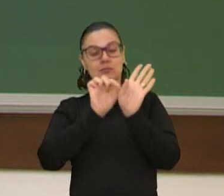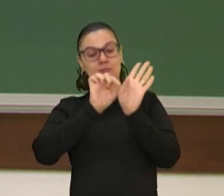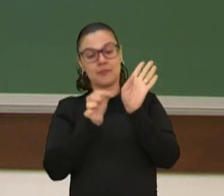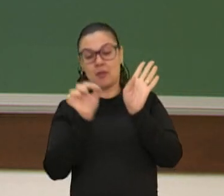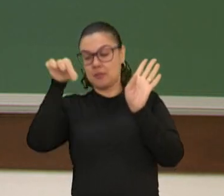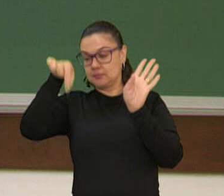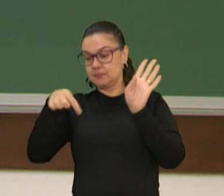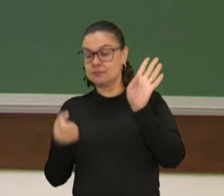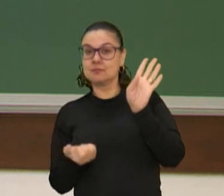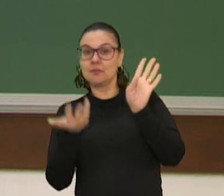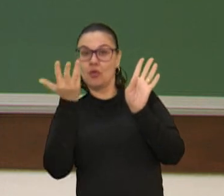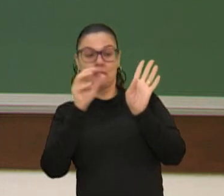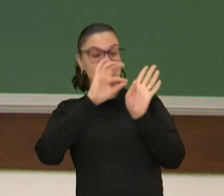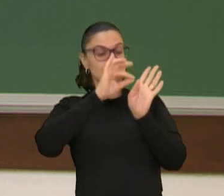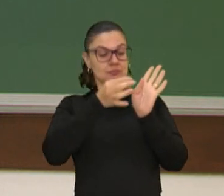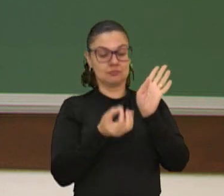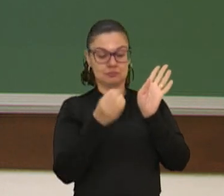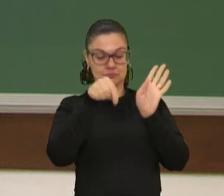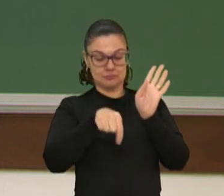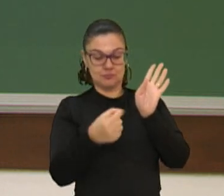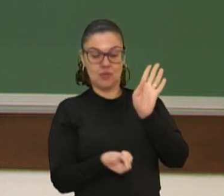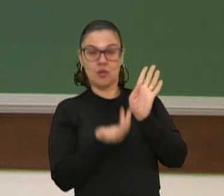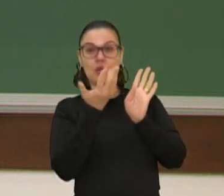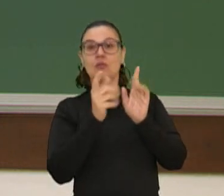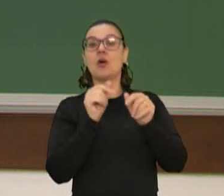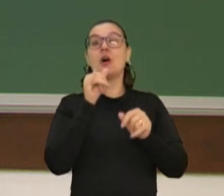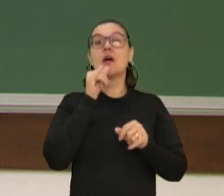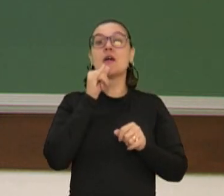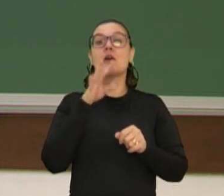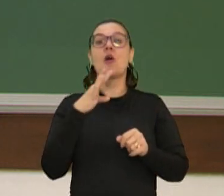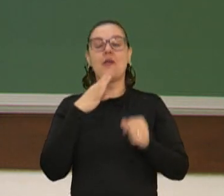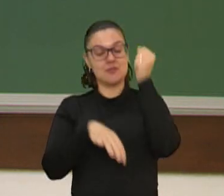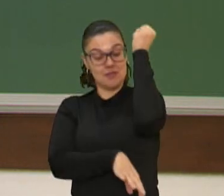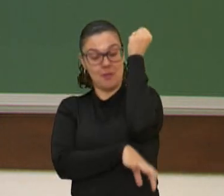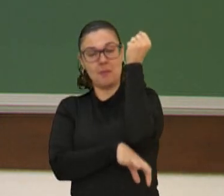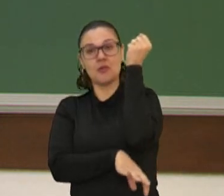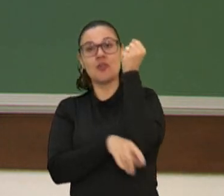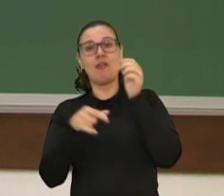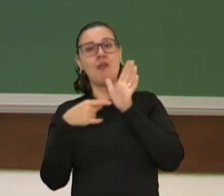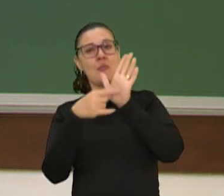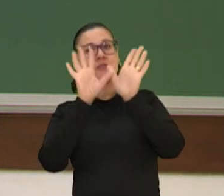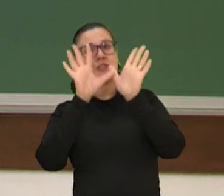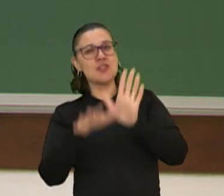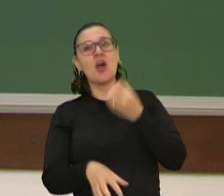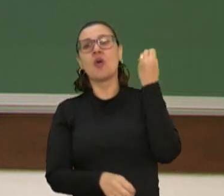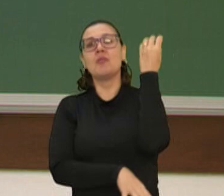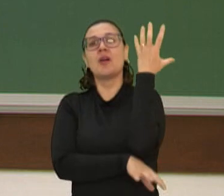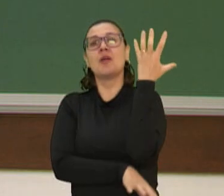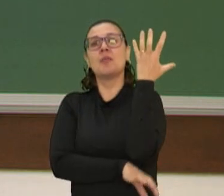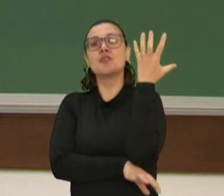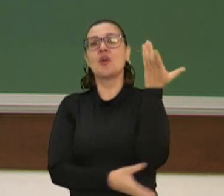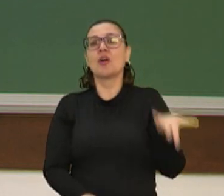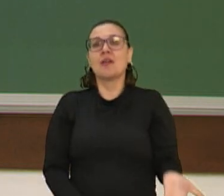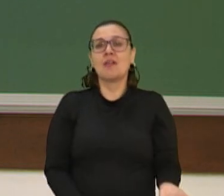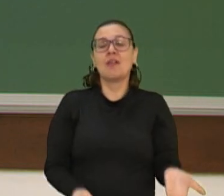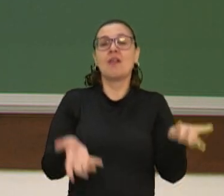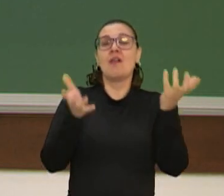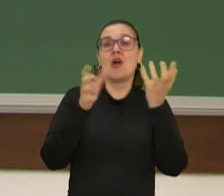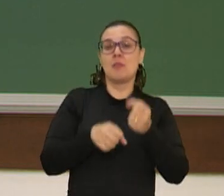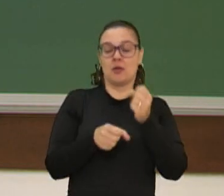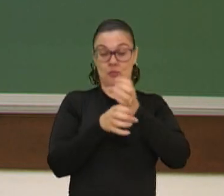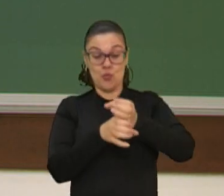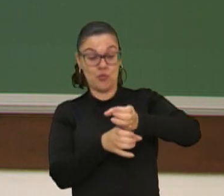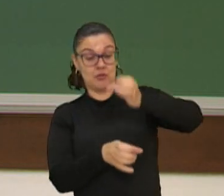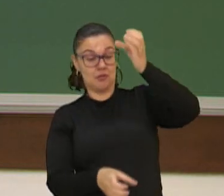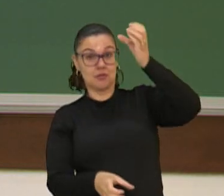o quê? Plantar. Por exemplo, a mandioca que eu mostrei lá na imagem. Como que se planta mandioca? Pega-se o